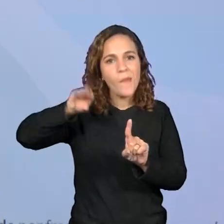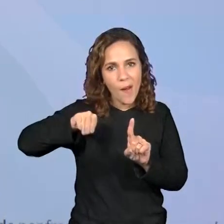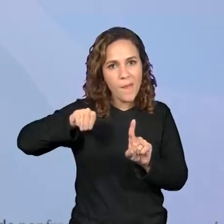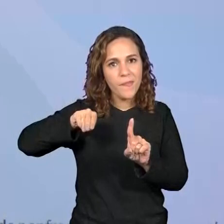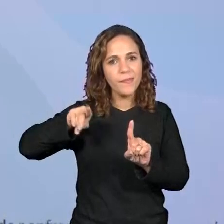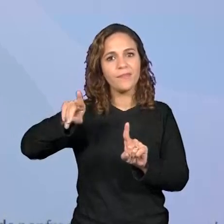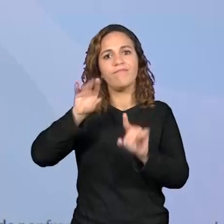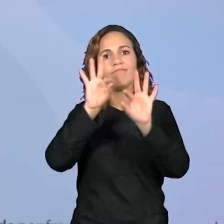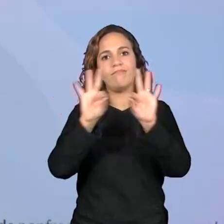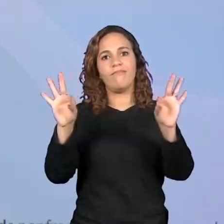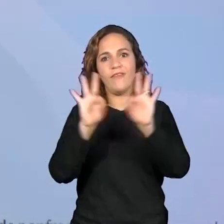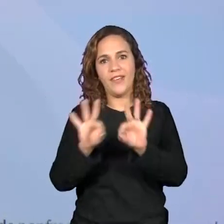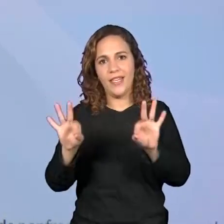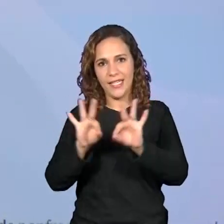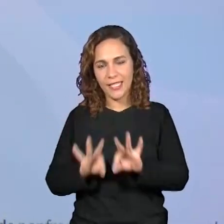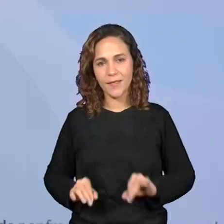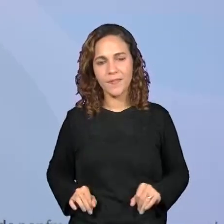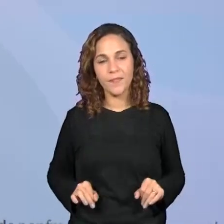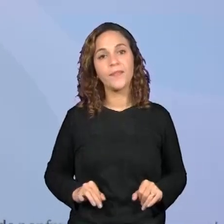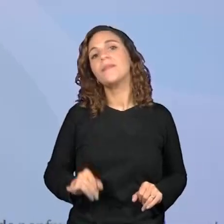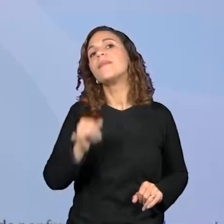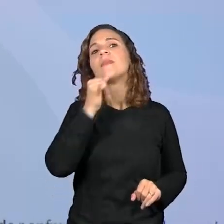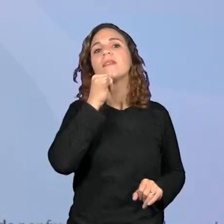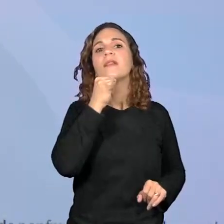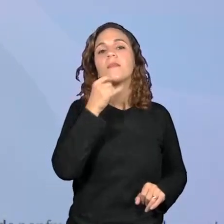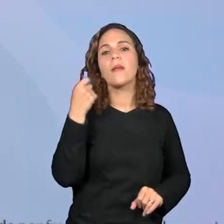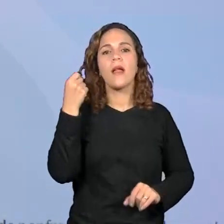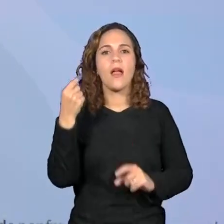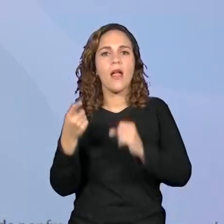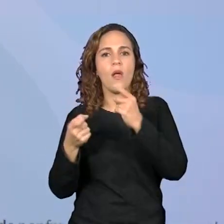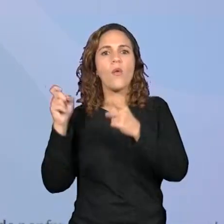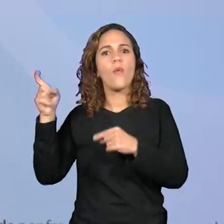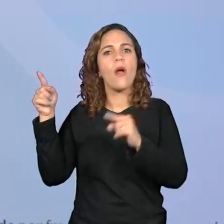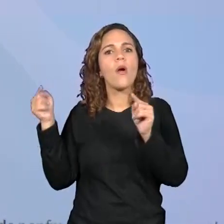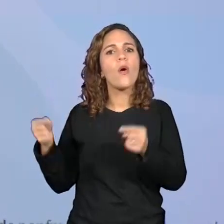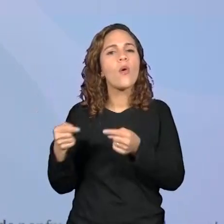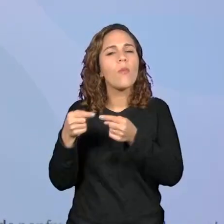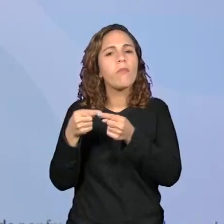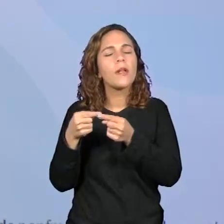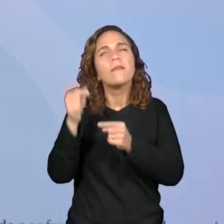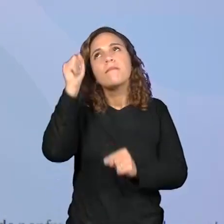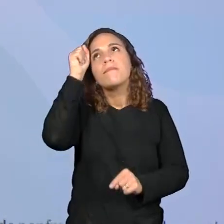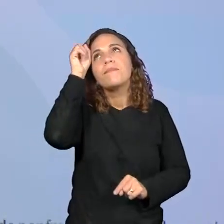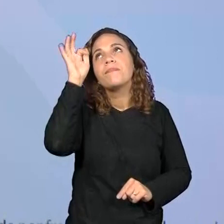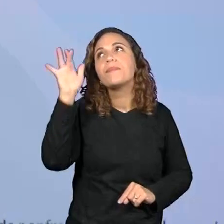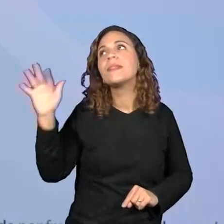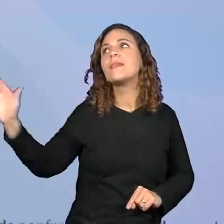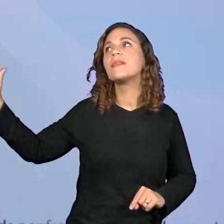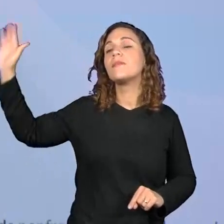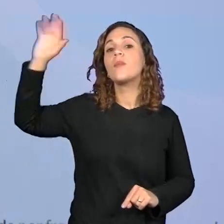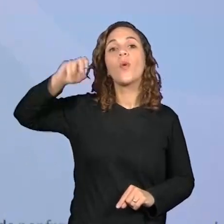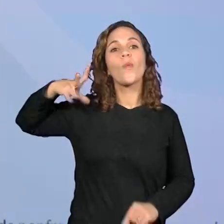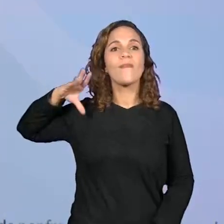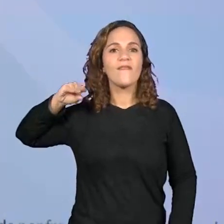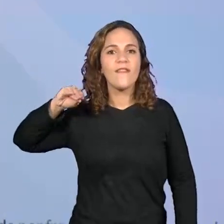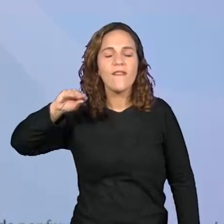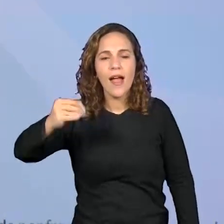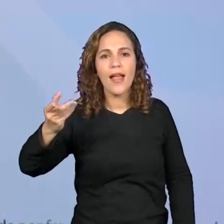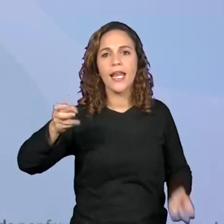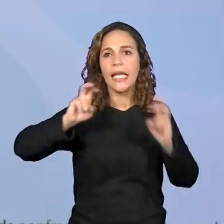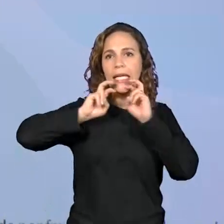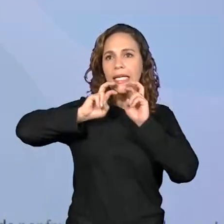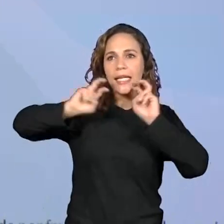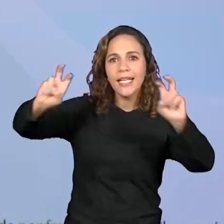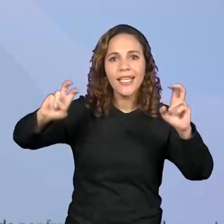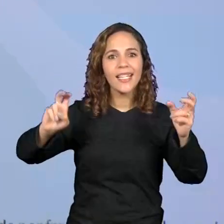escrito, né, professor? Exatamente. Alguns balões são para a fala do personagem, outros balões são destinados ao pensamento também. Sim.